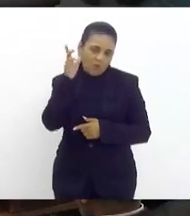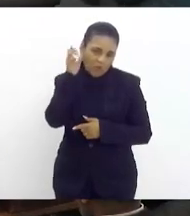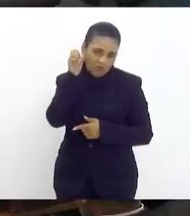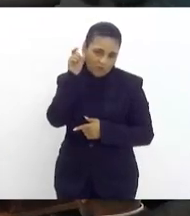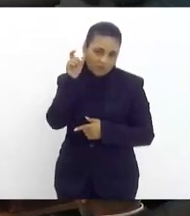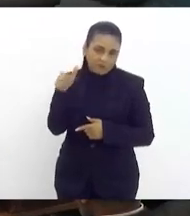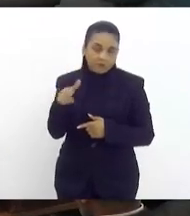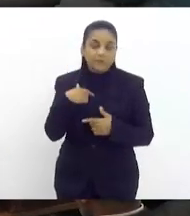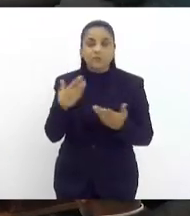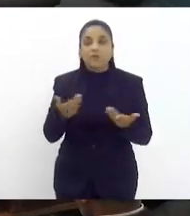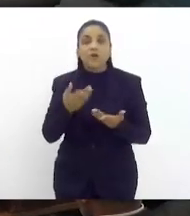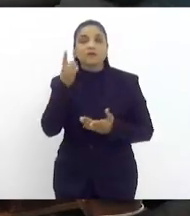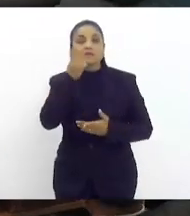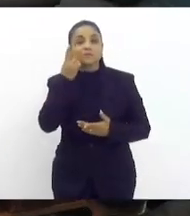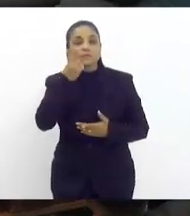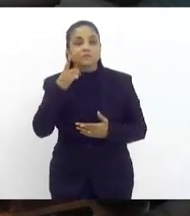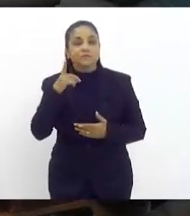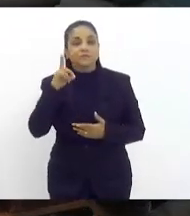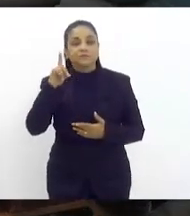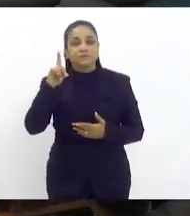Deputada Dani Monteiro.